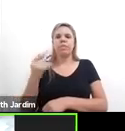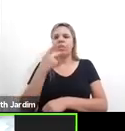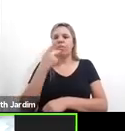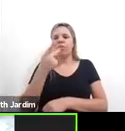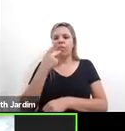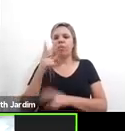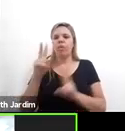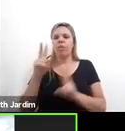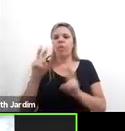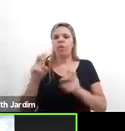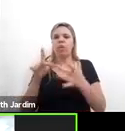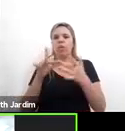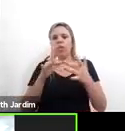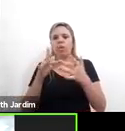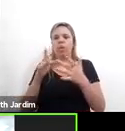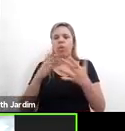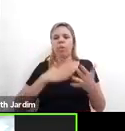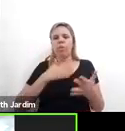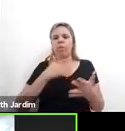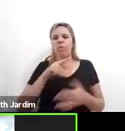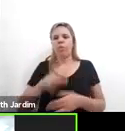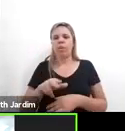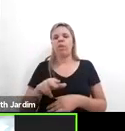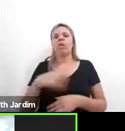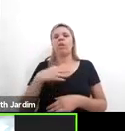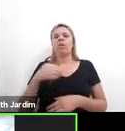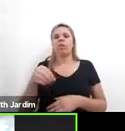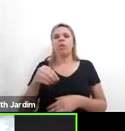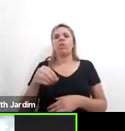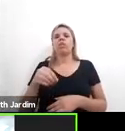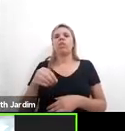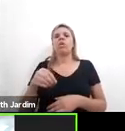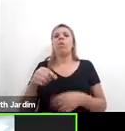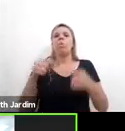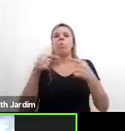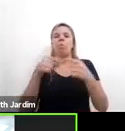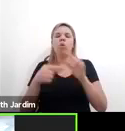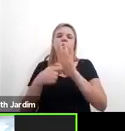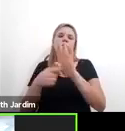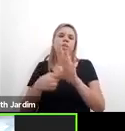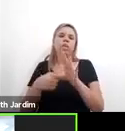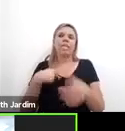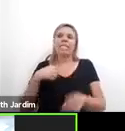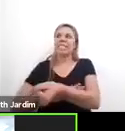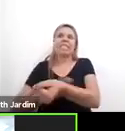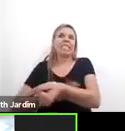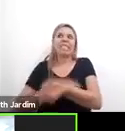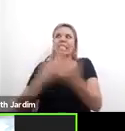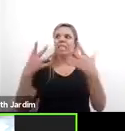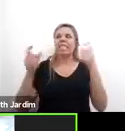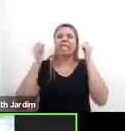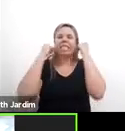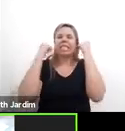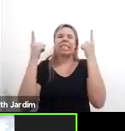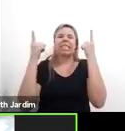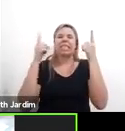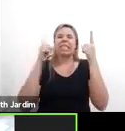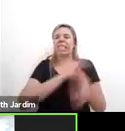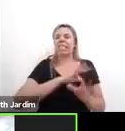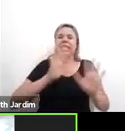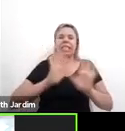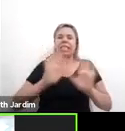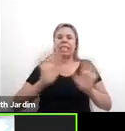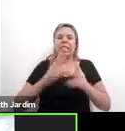a conexão entre mim e meu filho, o posicionamento. Só que eu estava tão nervosa que eu não queria ouvir muita técnica. Então, ela